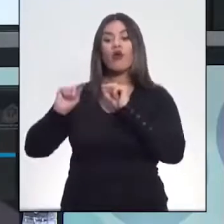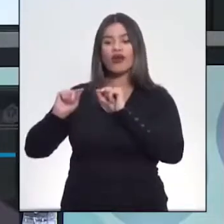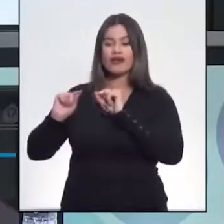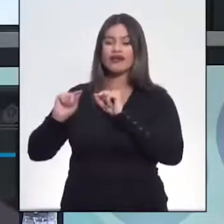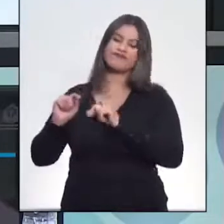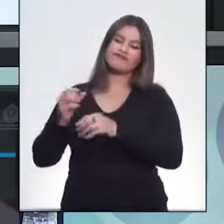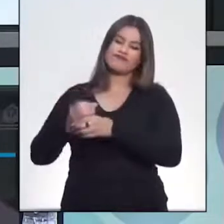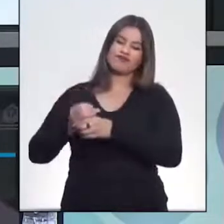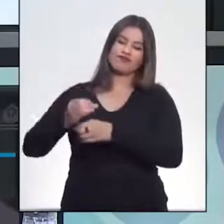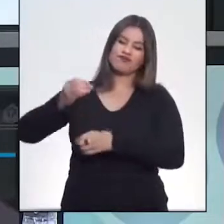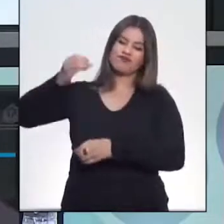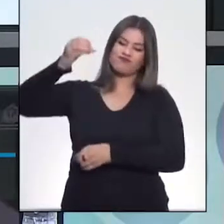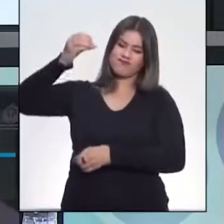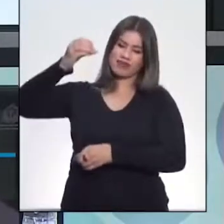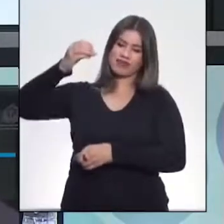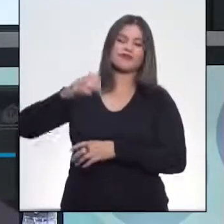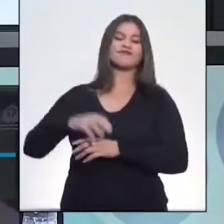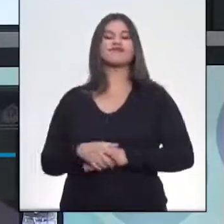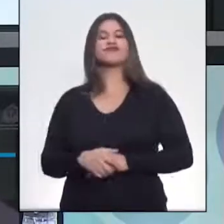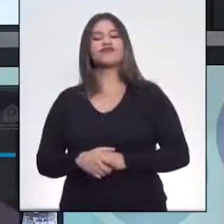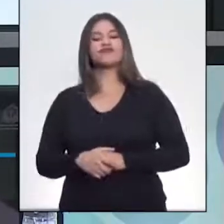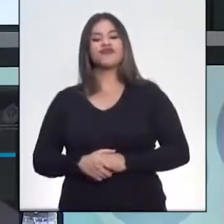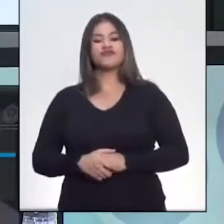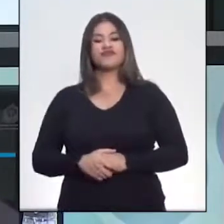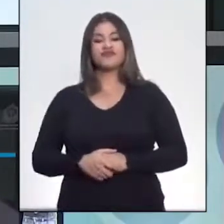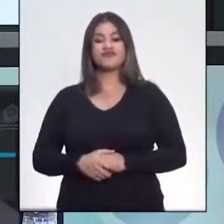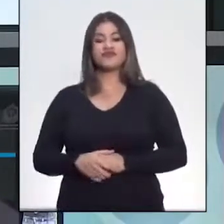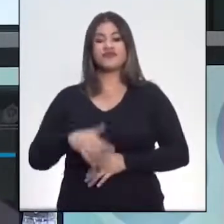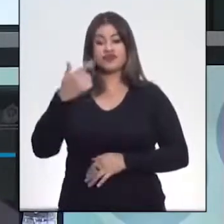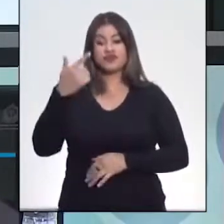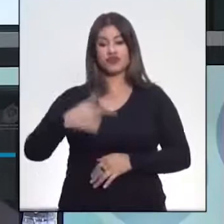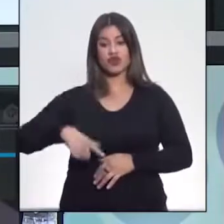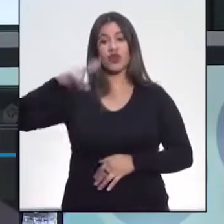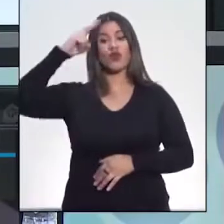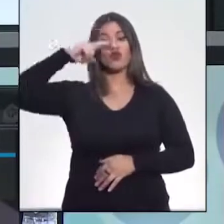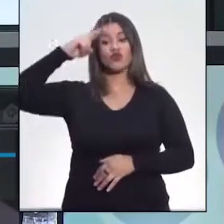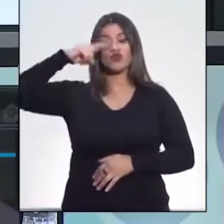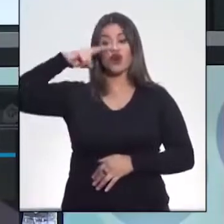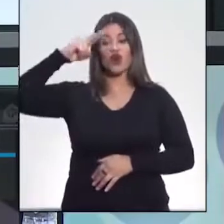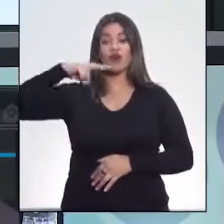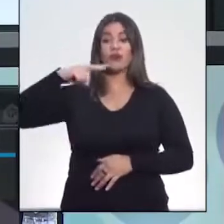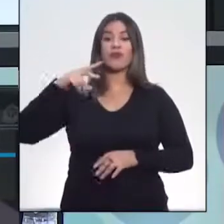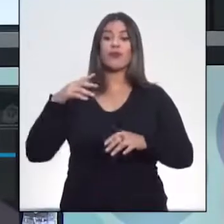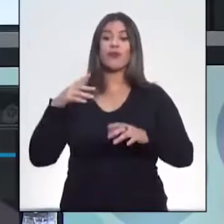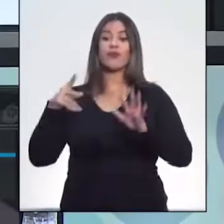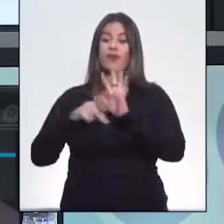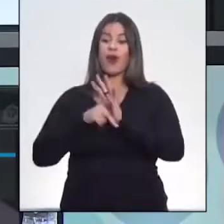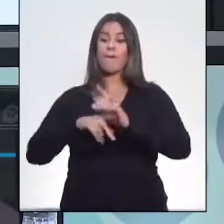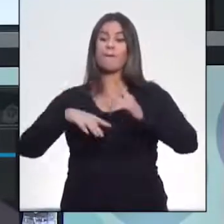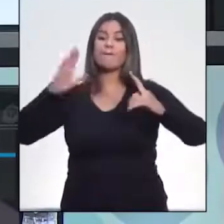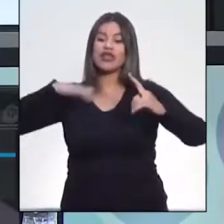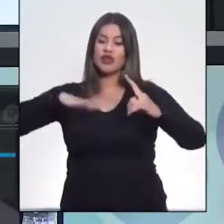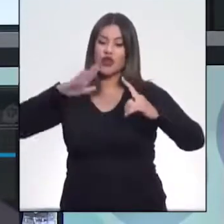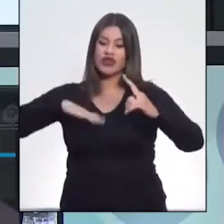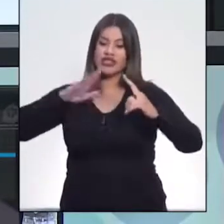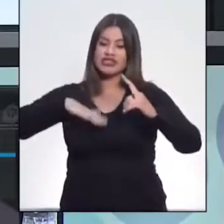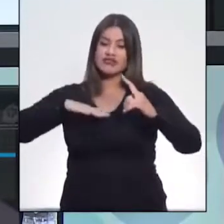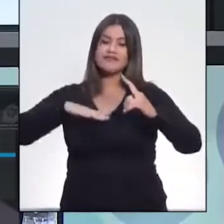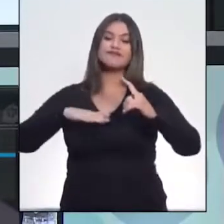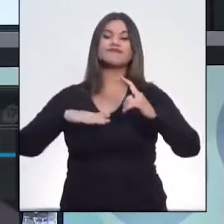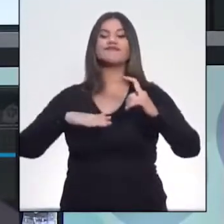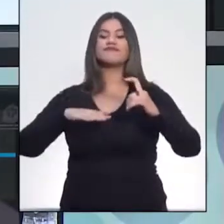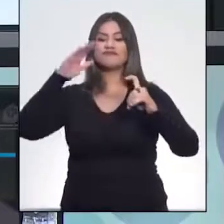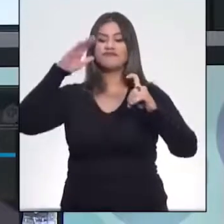mãos é a tocha olímpica e vou contar mais um para vocês mais uma história para vocês a mitologia então havia